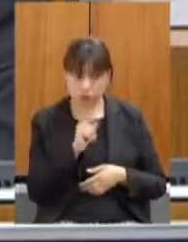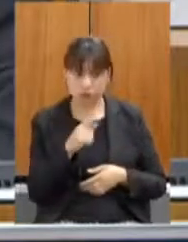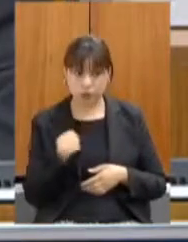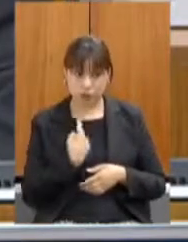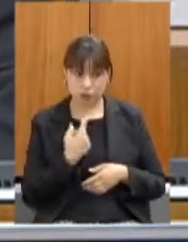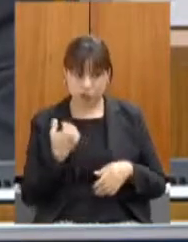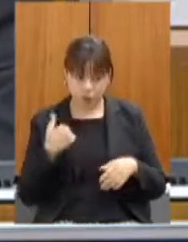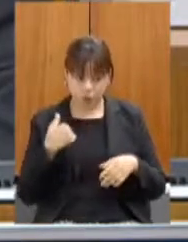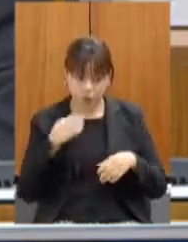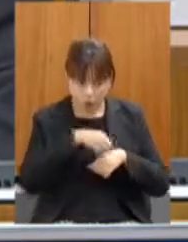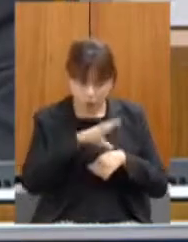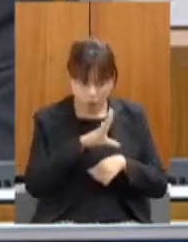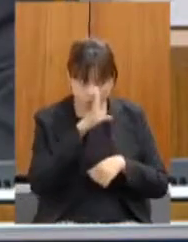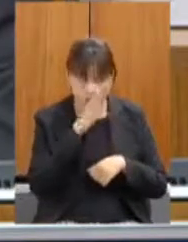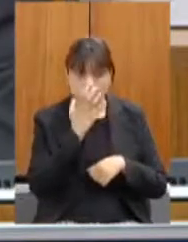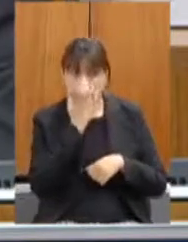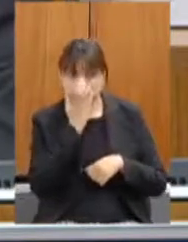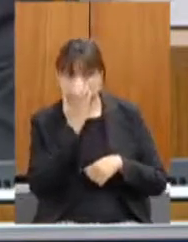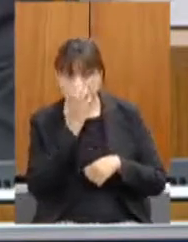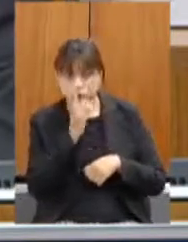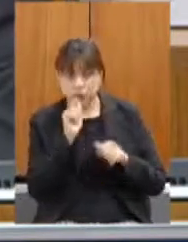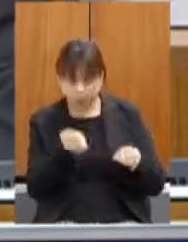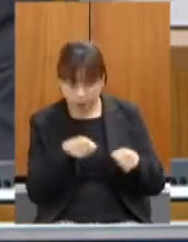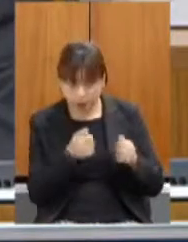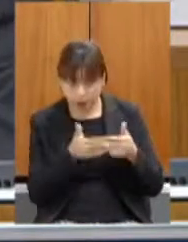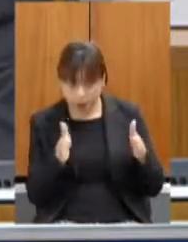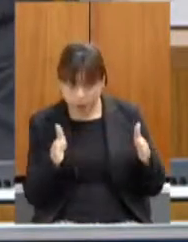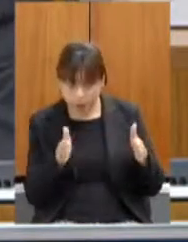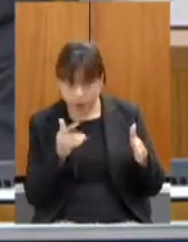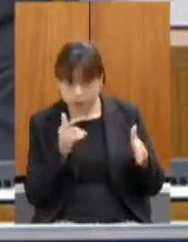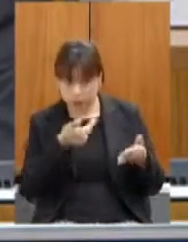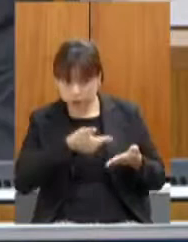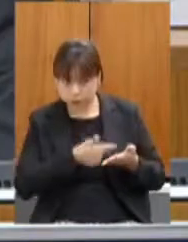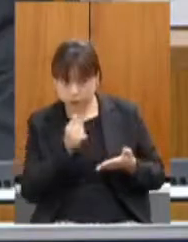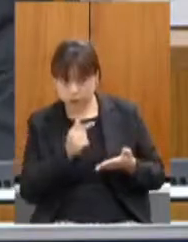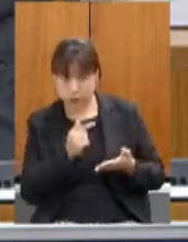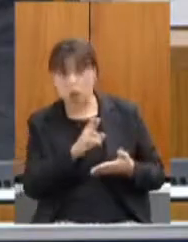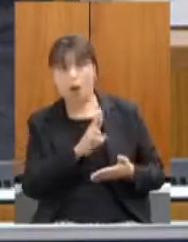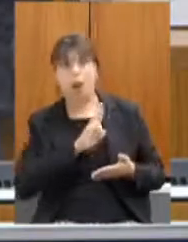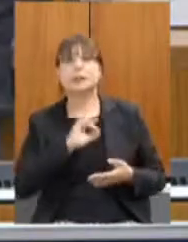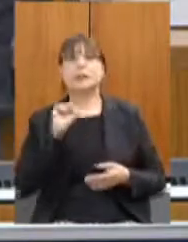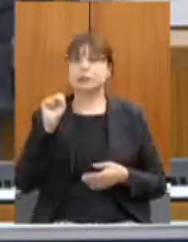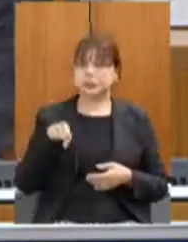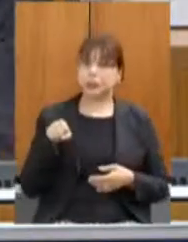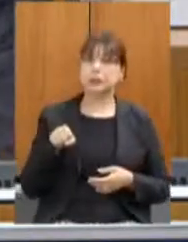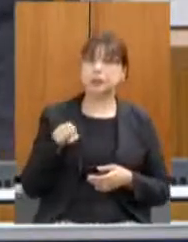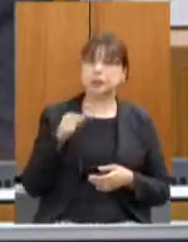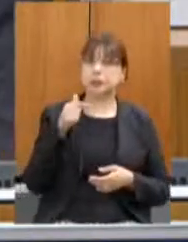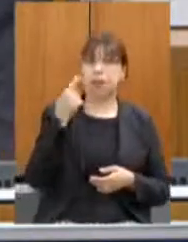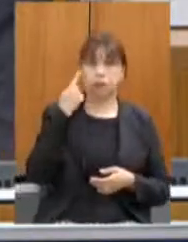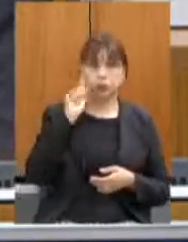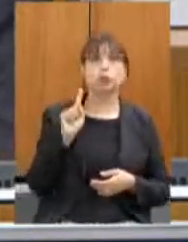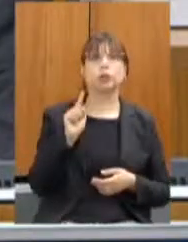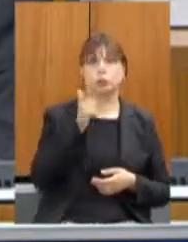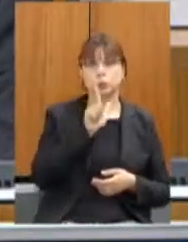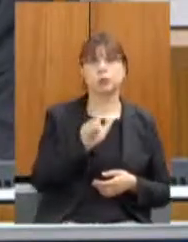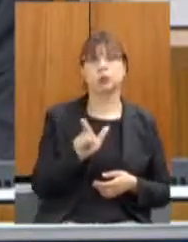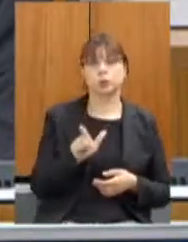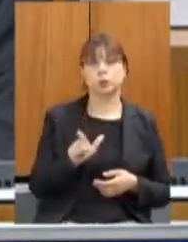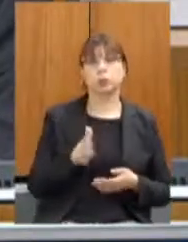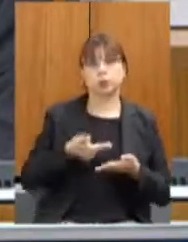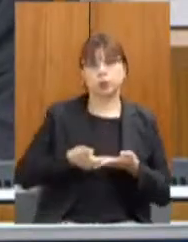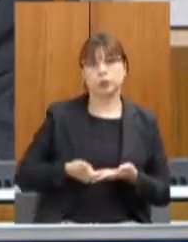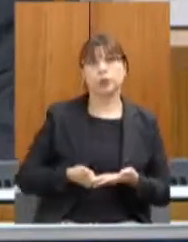essa era a pergunta que nós fazemos quando nós temos a resposta assim eu abrirei leite e sete dias nós